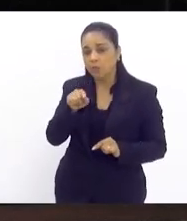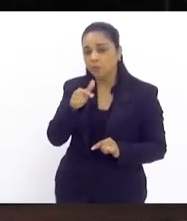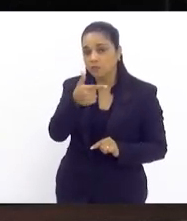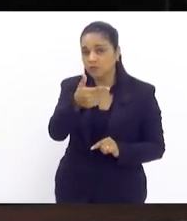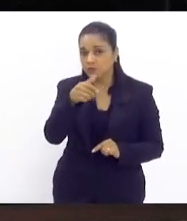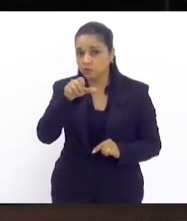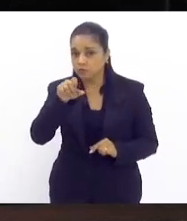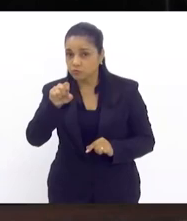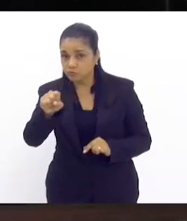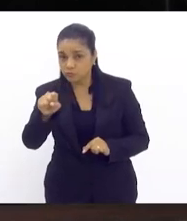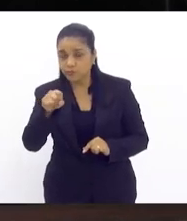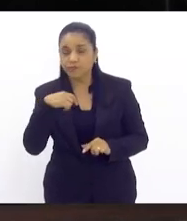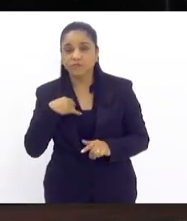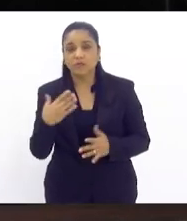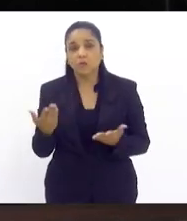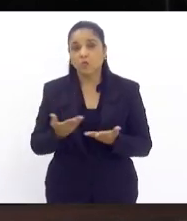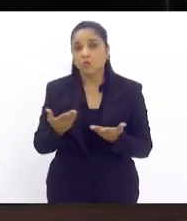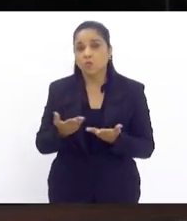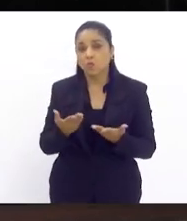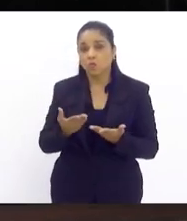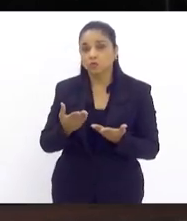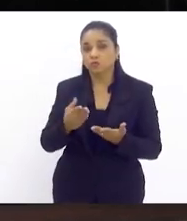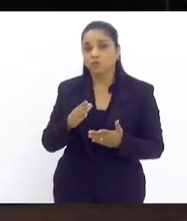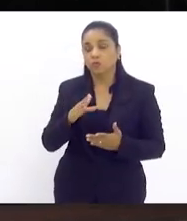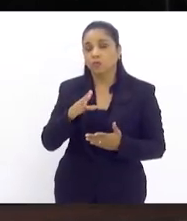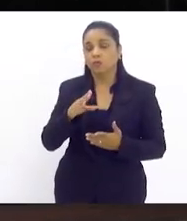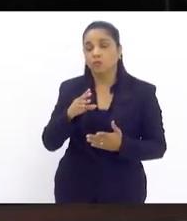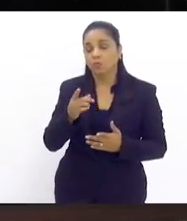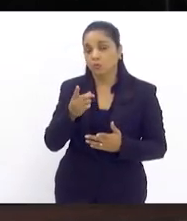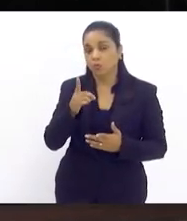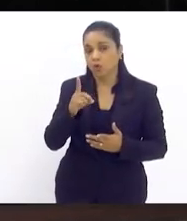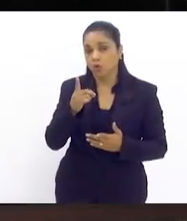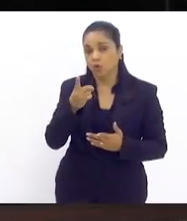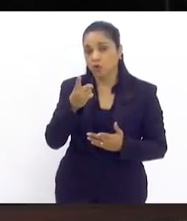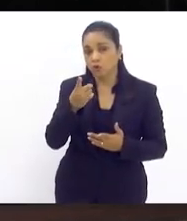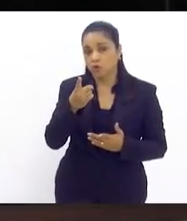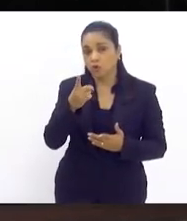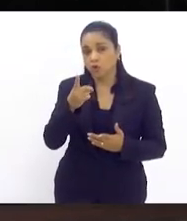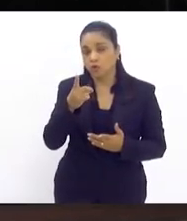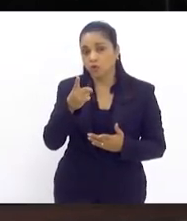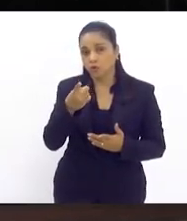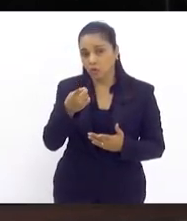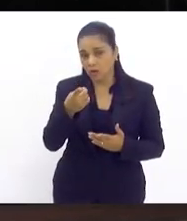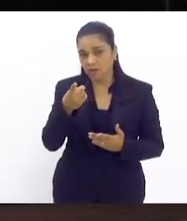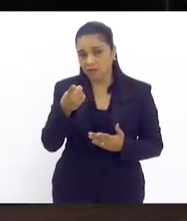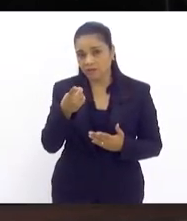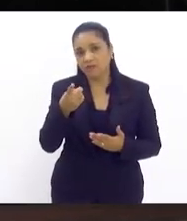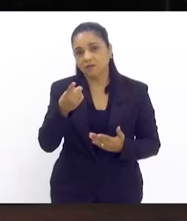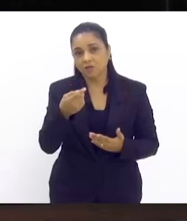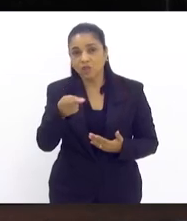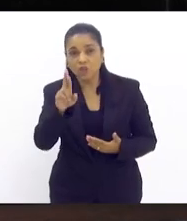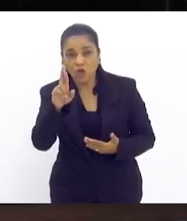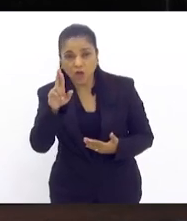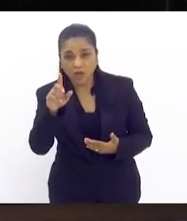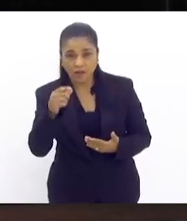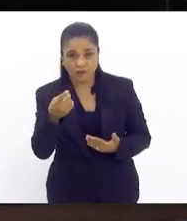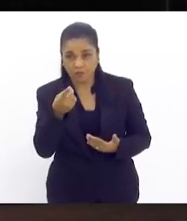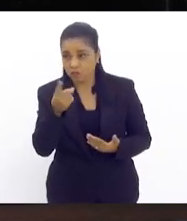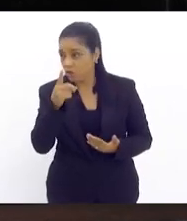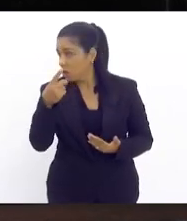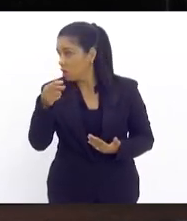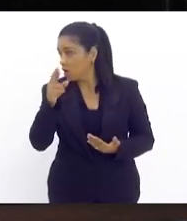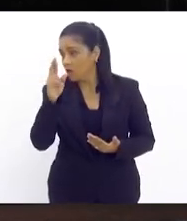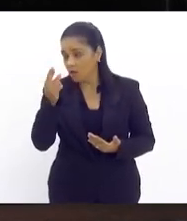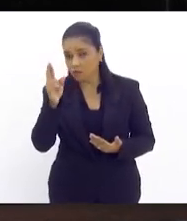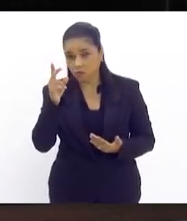5,28. Hoje, por exemplo, o valor do câmbio do dólar está entre 5,02. Então, na verdade, nós não